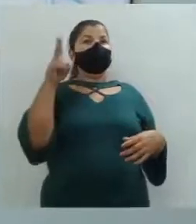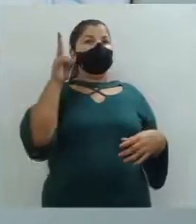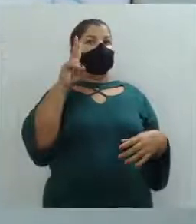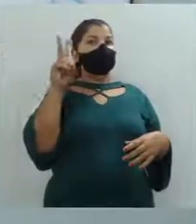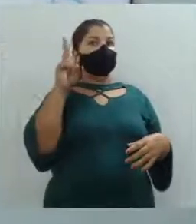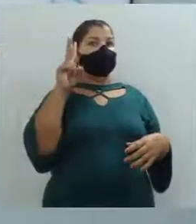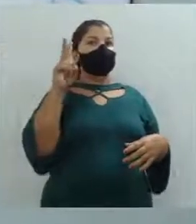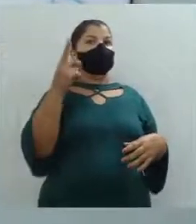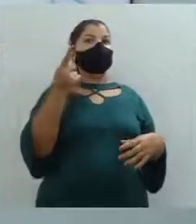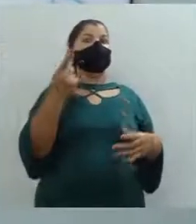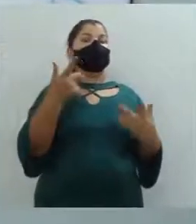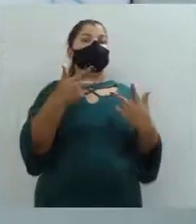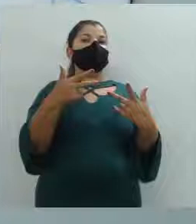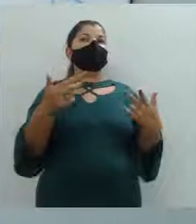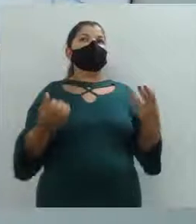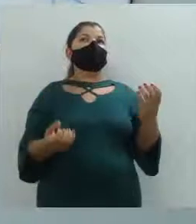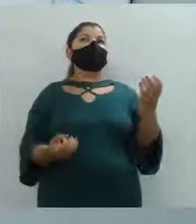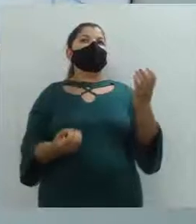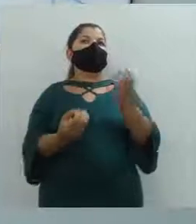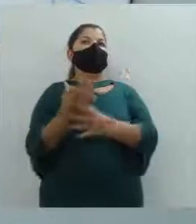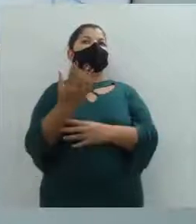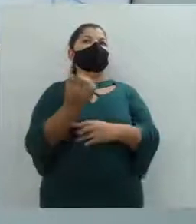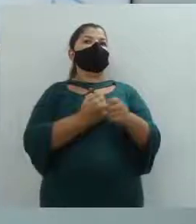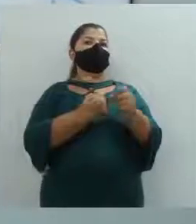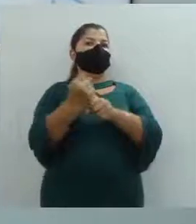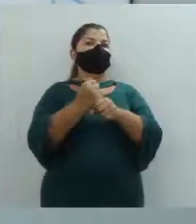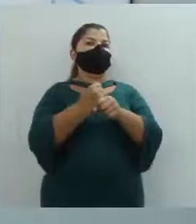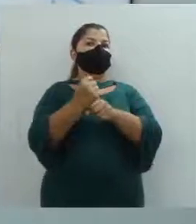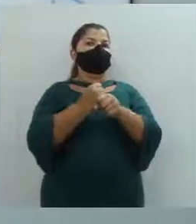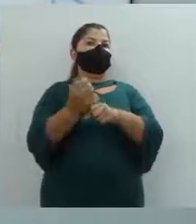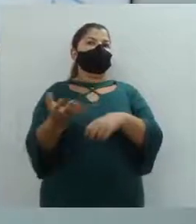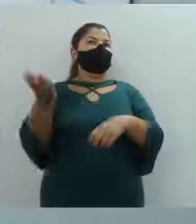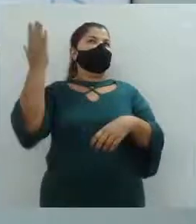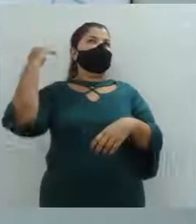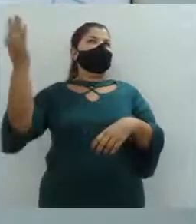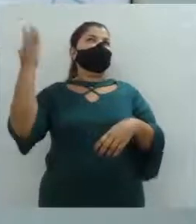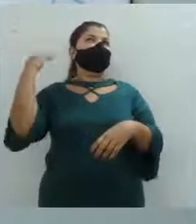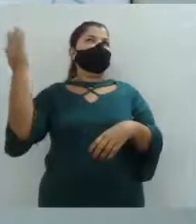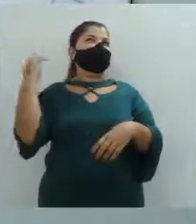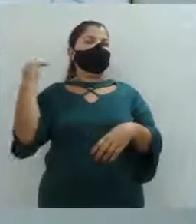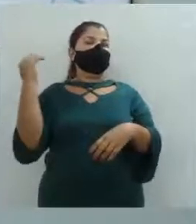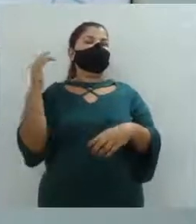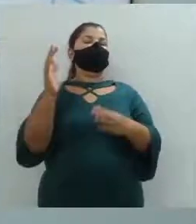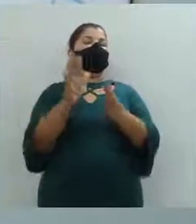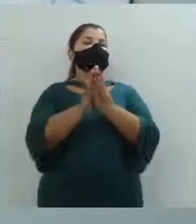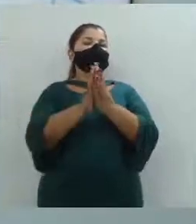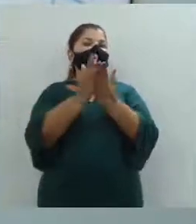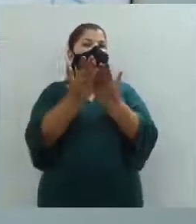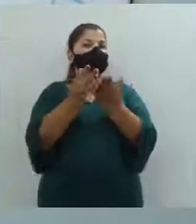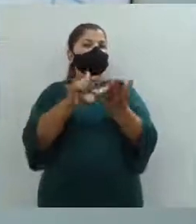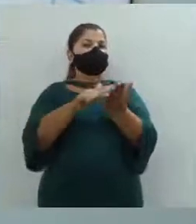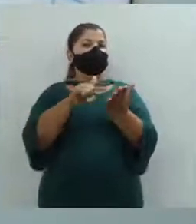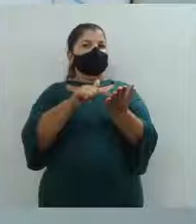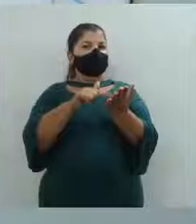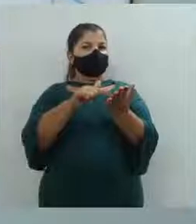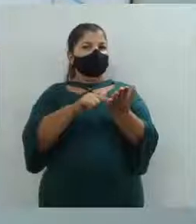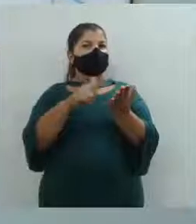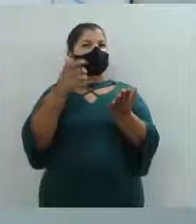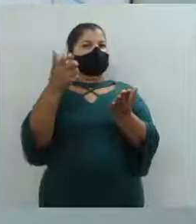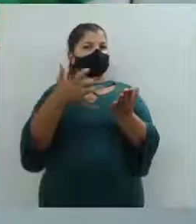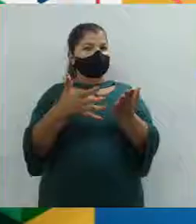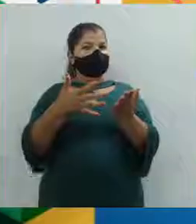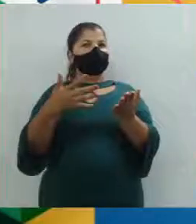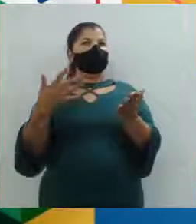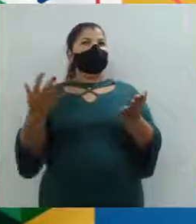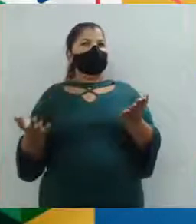há muitos e muitos anos atrás, segundo a Bíblia, certo? Então vamos visualizar na tela